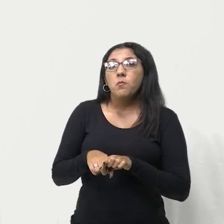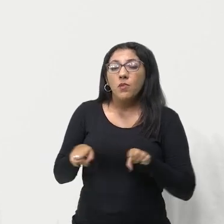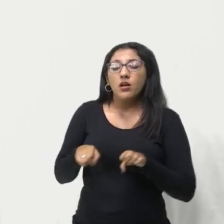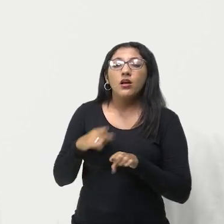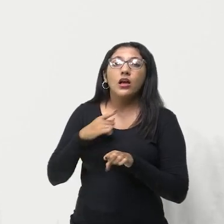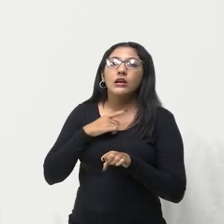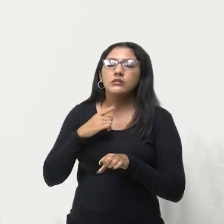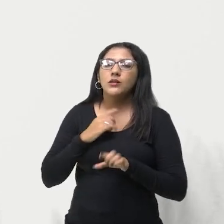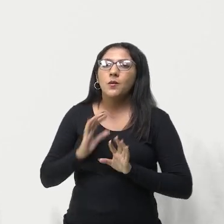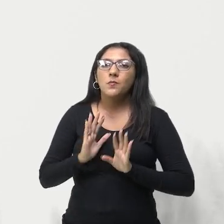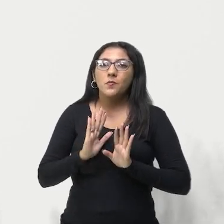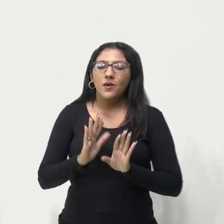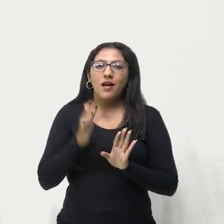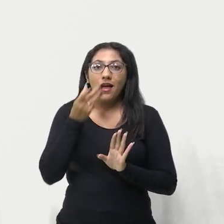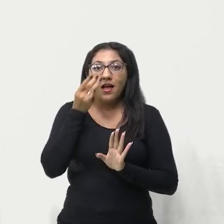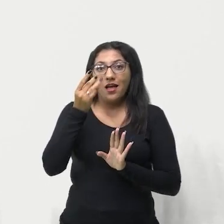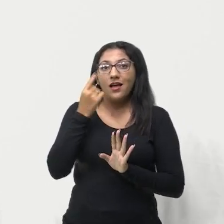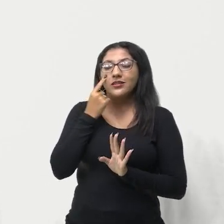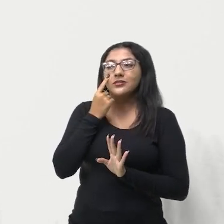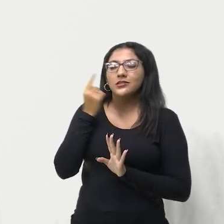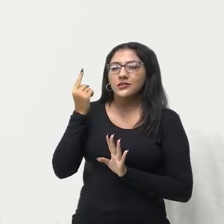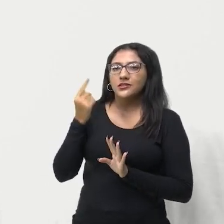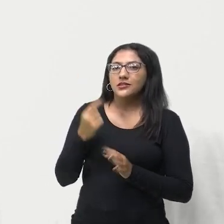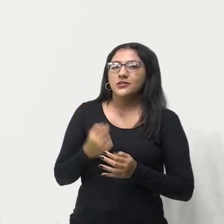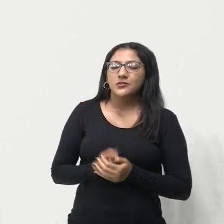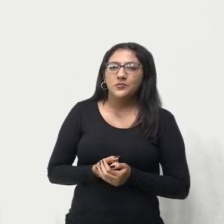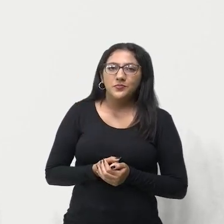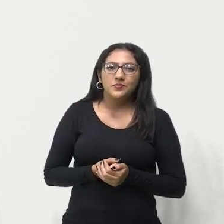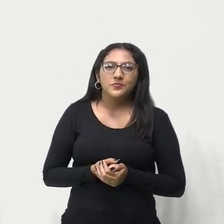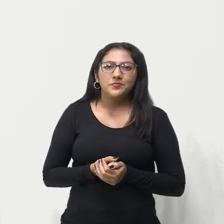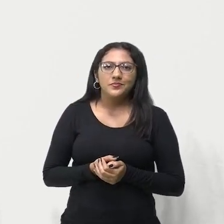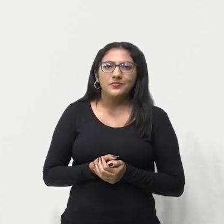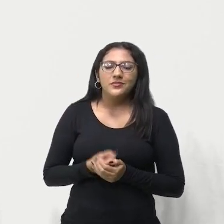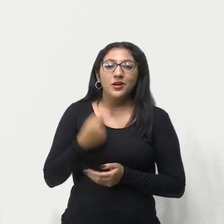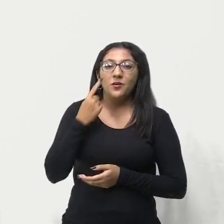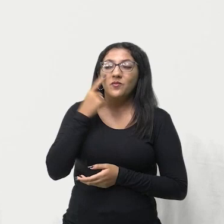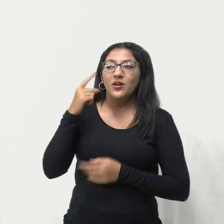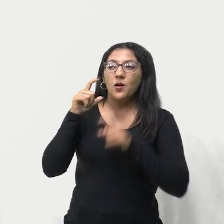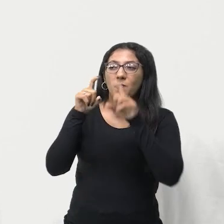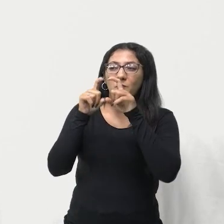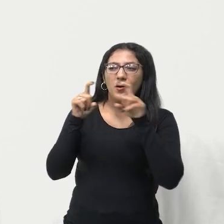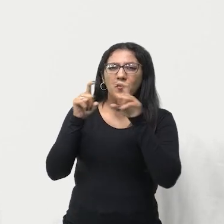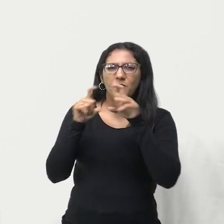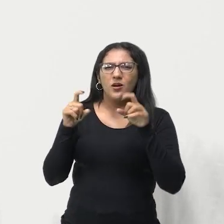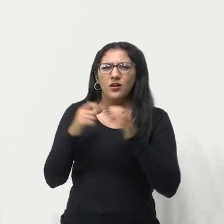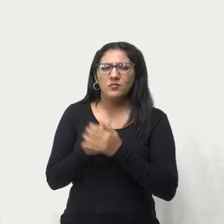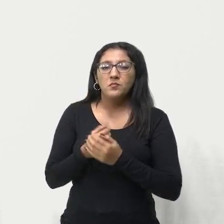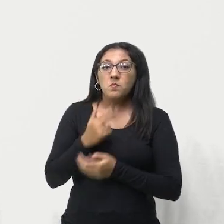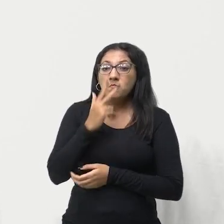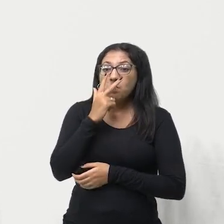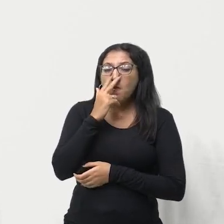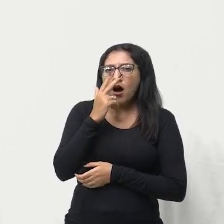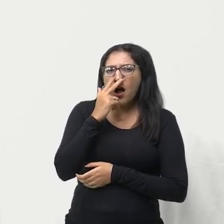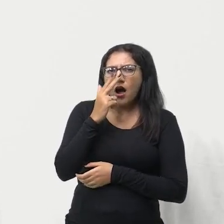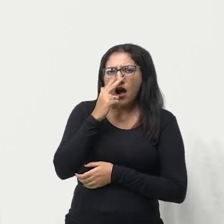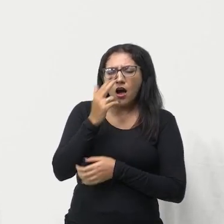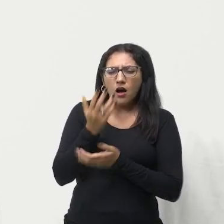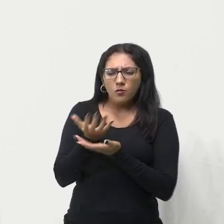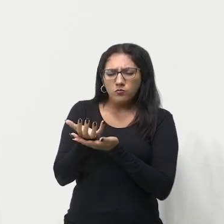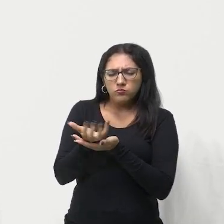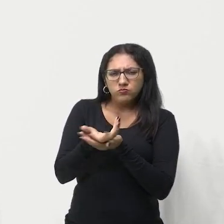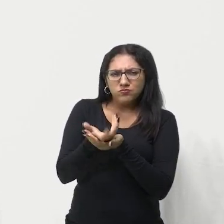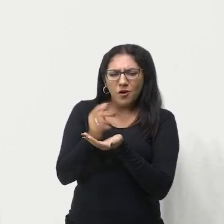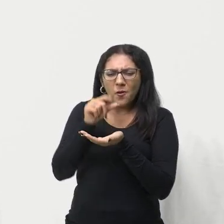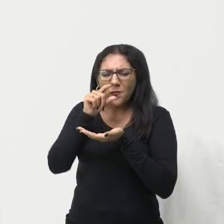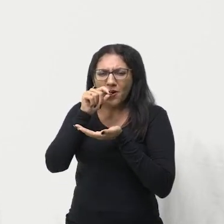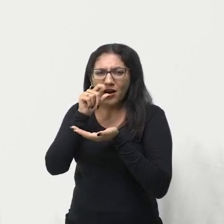gente chamou a atenção de vocês justamente para isso aqui, né? Esses dois primeiros versos: parecem ninhos de passarinho as